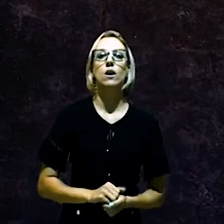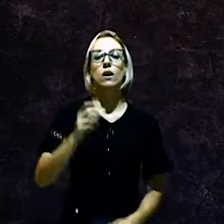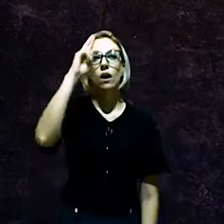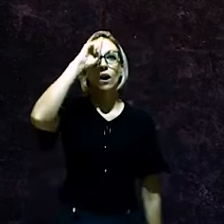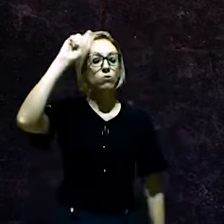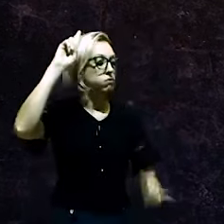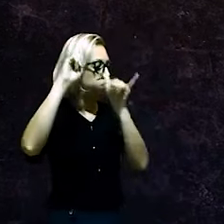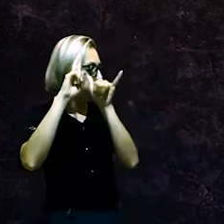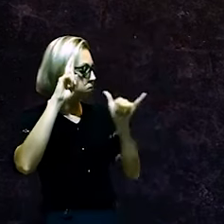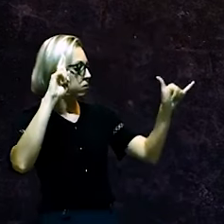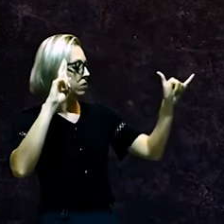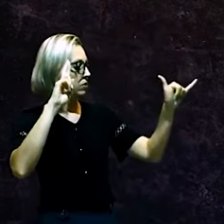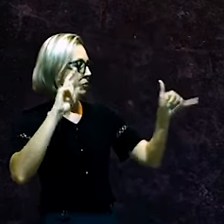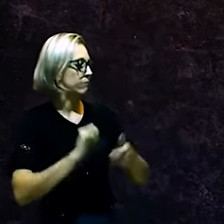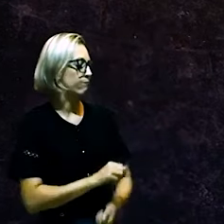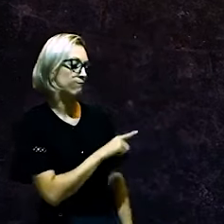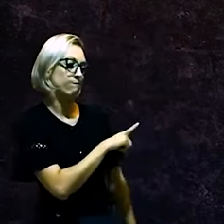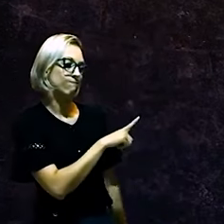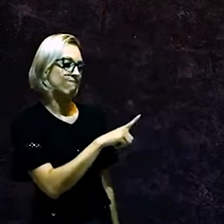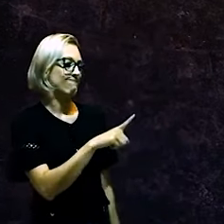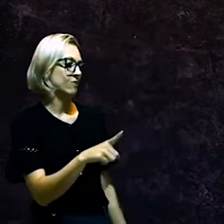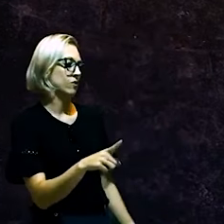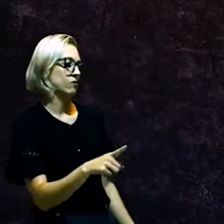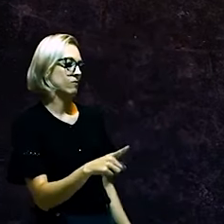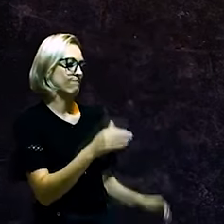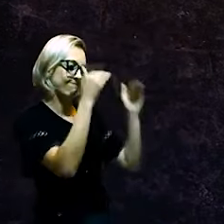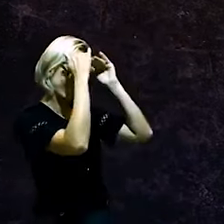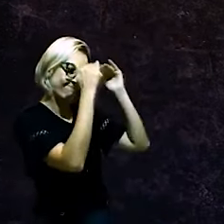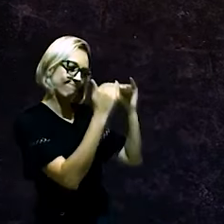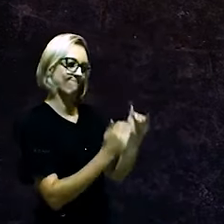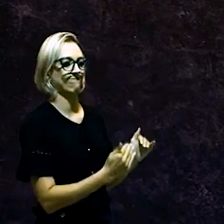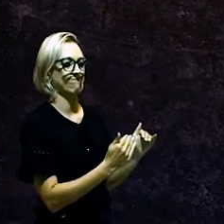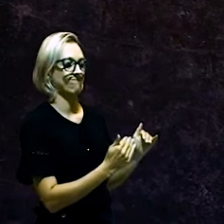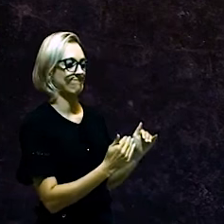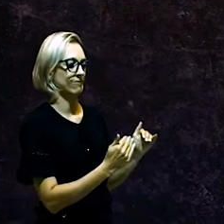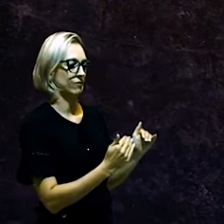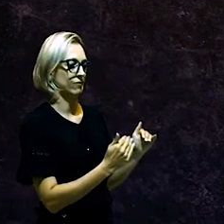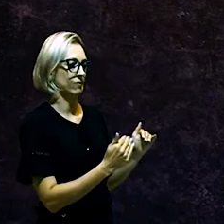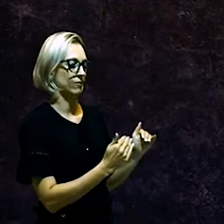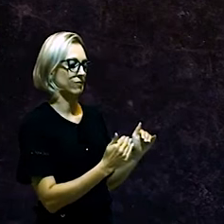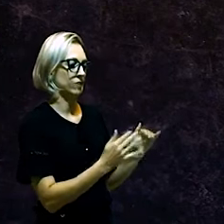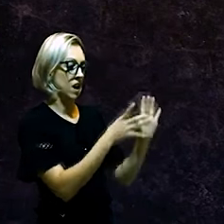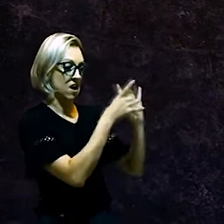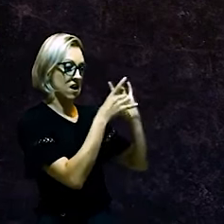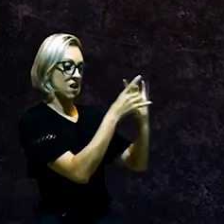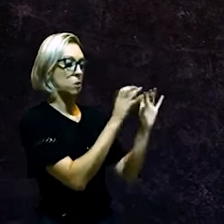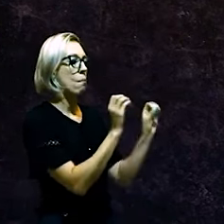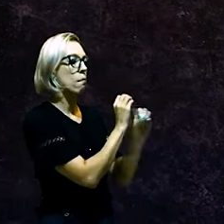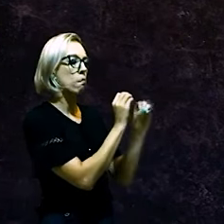Salomão: já que você procedeu assim e não guardou a minha aliança, nem os